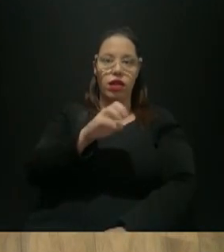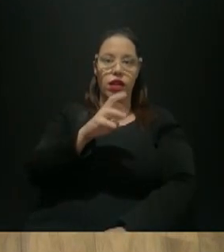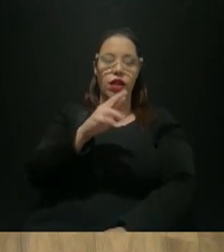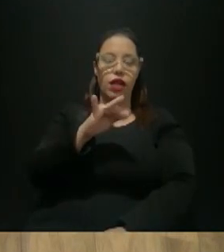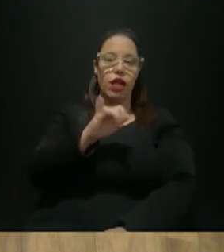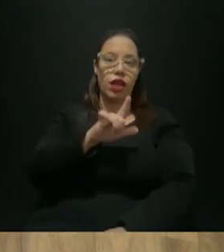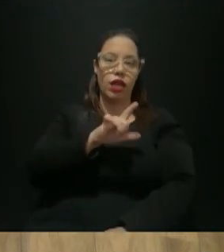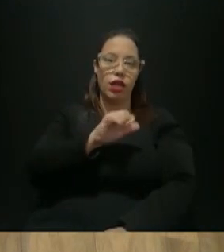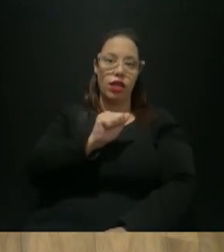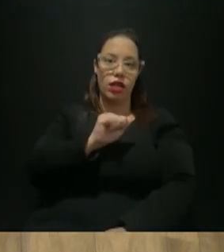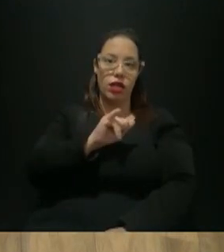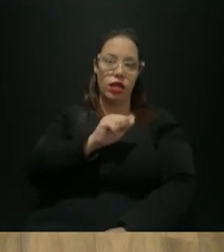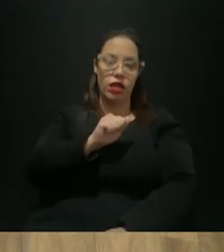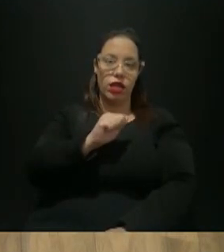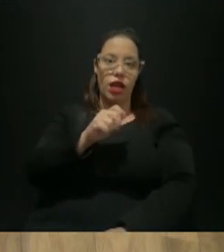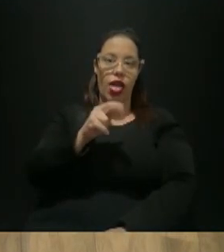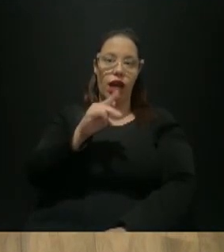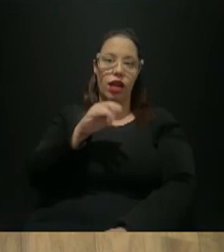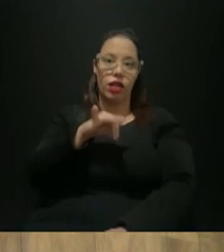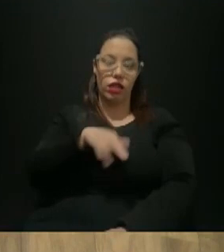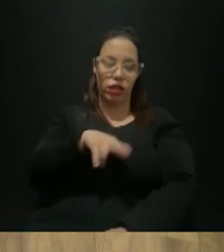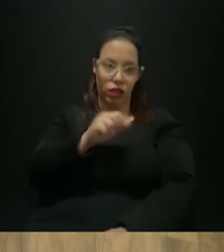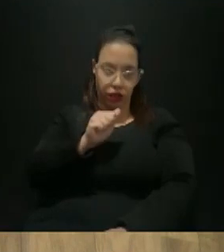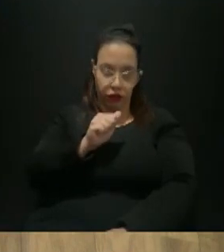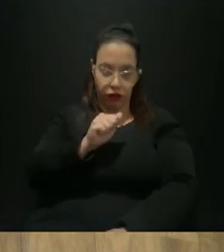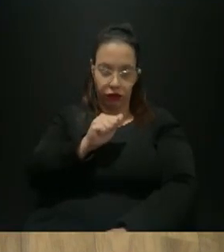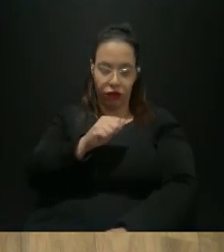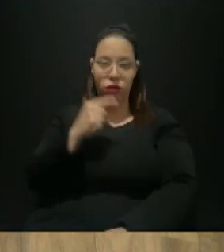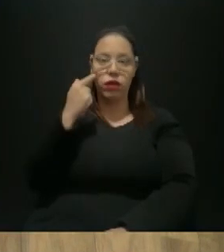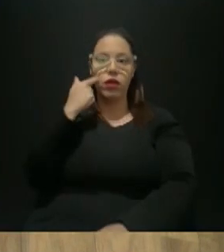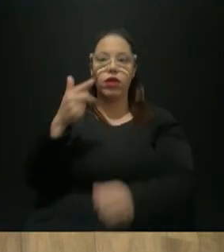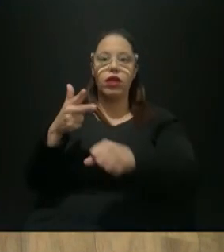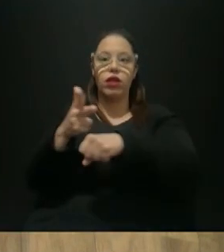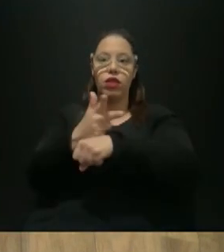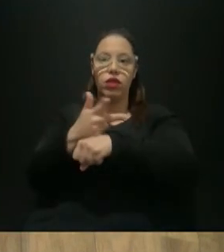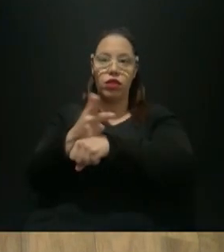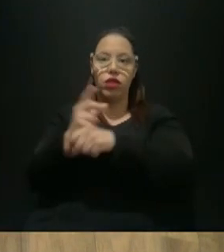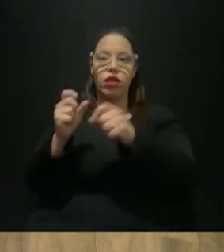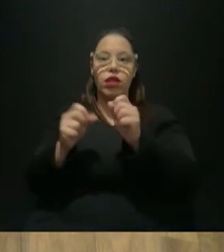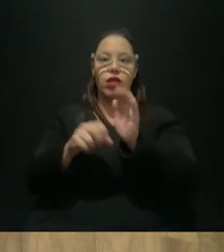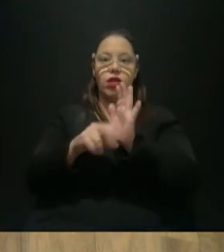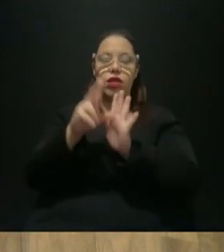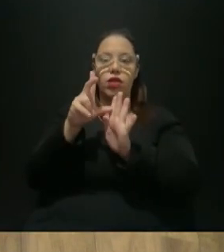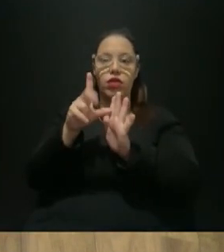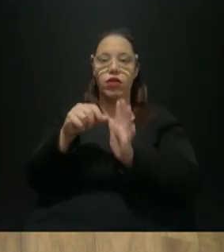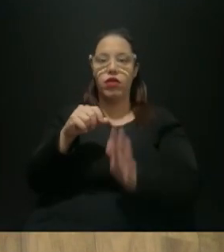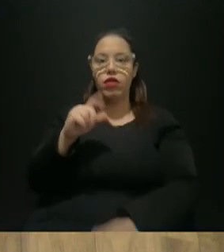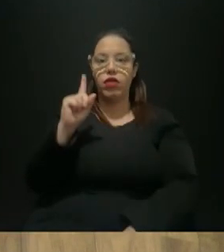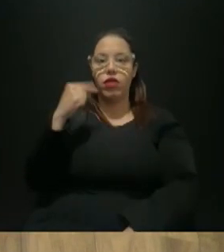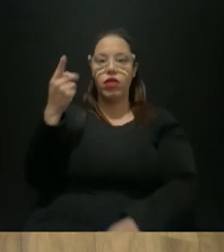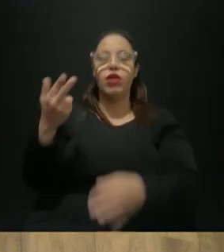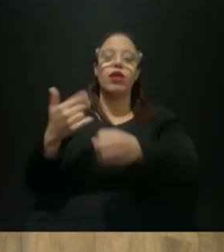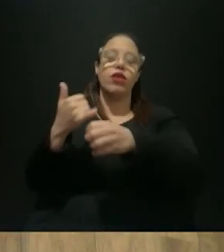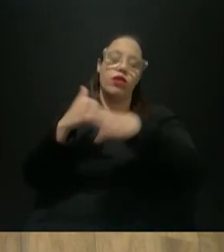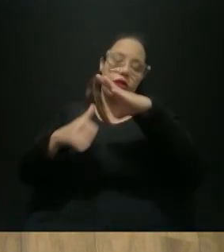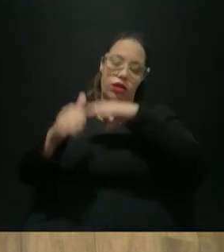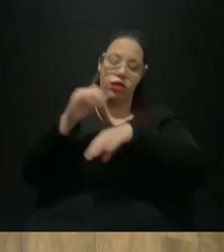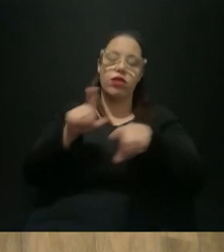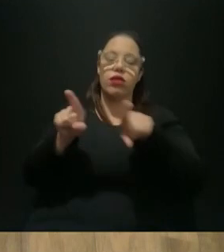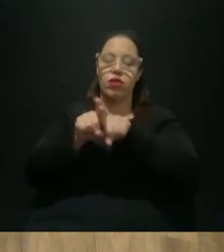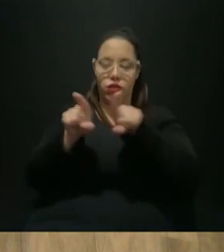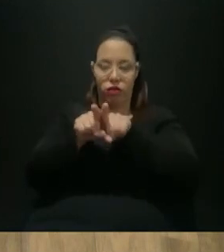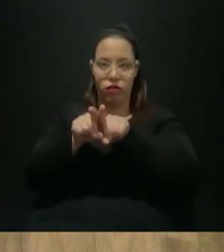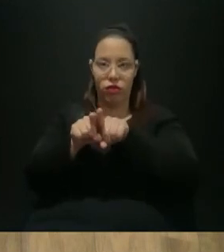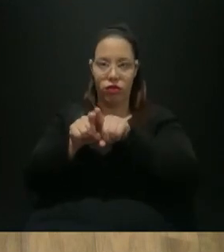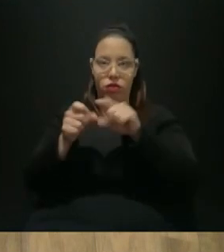e a Fundação Bernard Van Leer. Vamos assistir agora a um trailer e depois é só procurar lá no YouTube que tem um vídeo completinho. Vamos